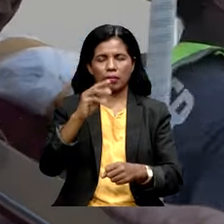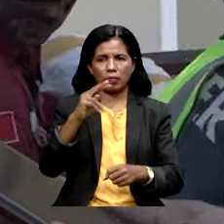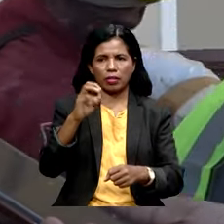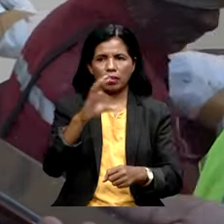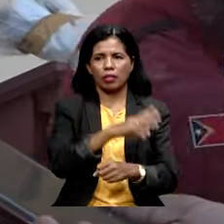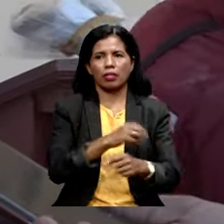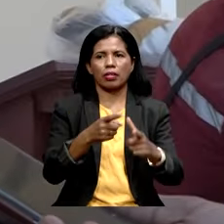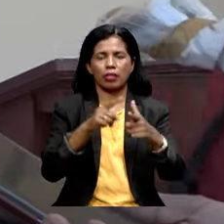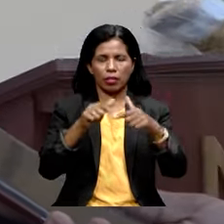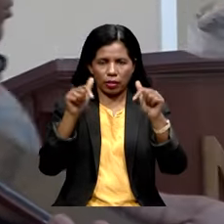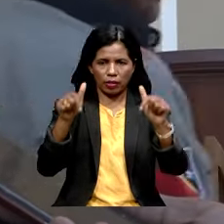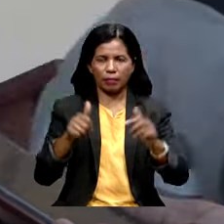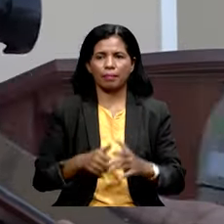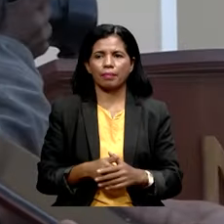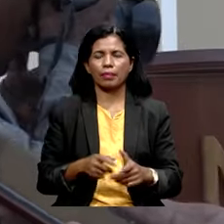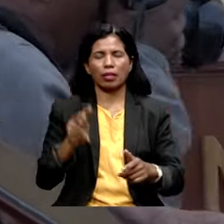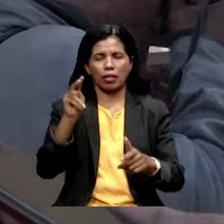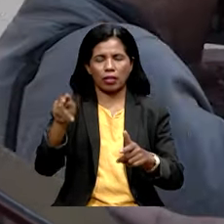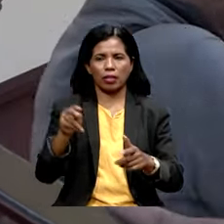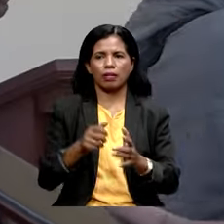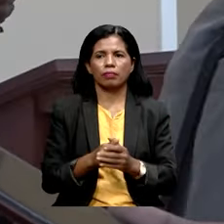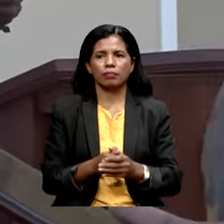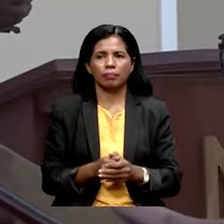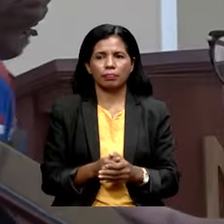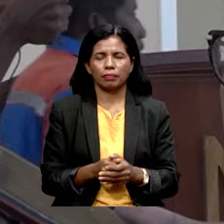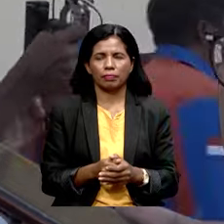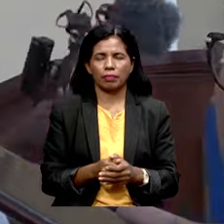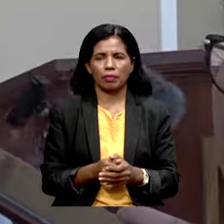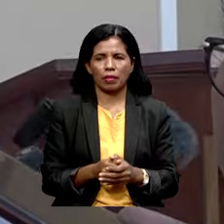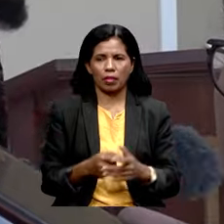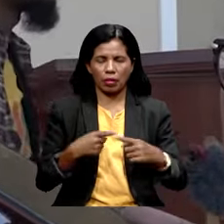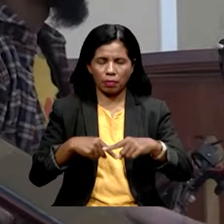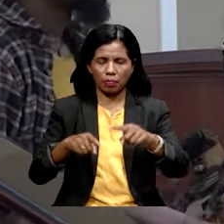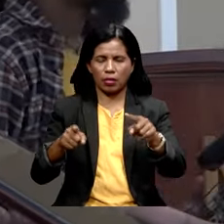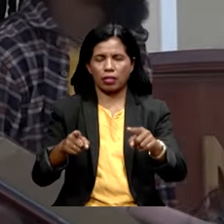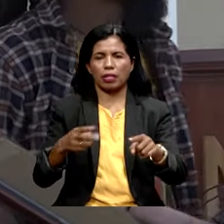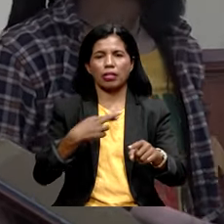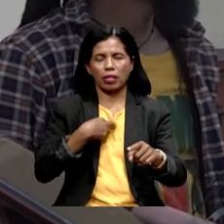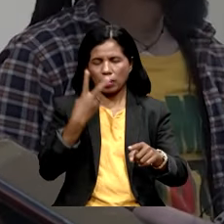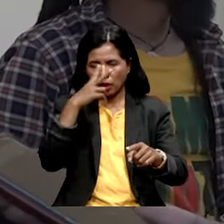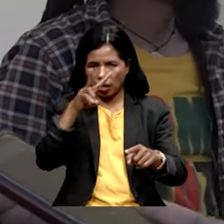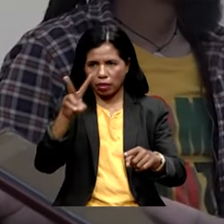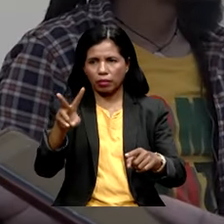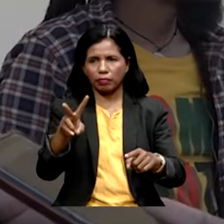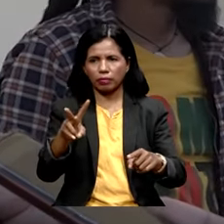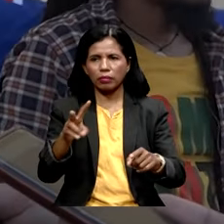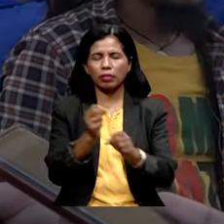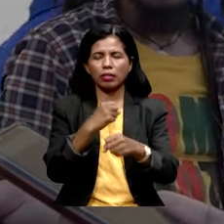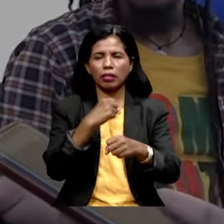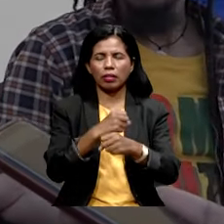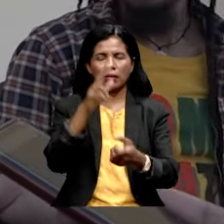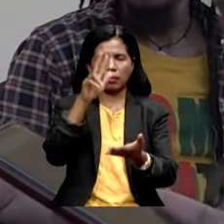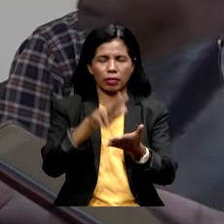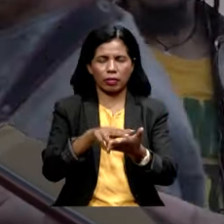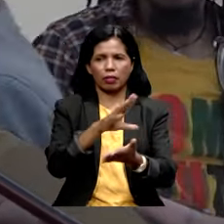amo Guilherminho hene nia maka ba Rasik hare ho de halo aprovação